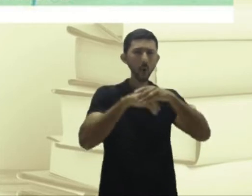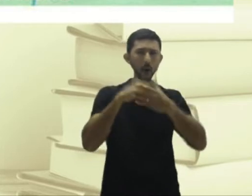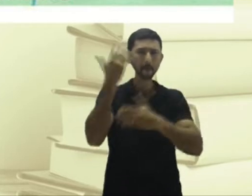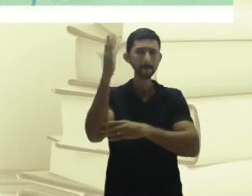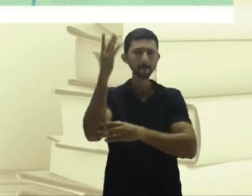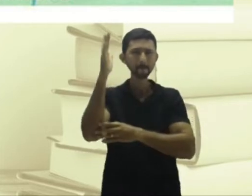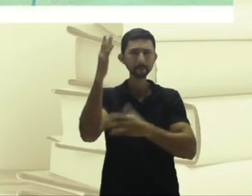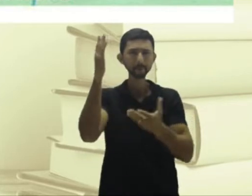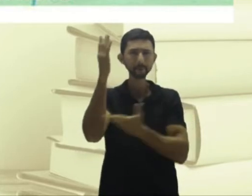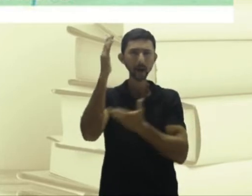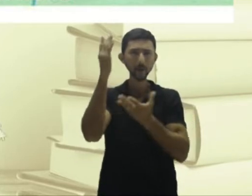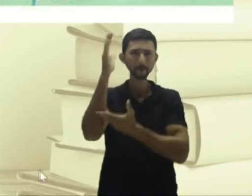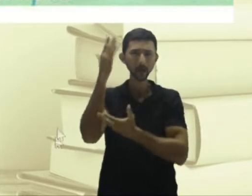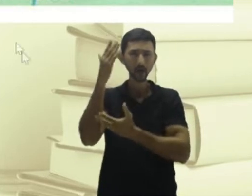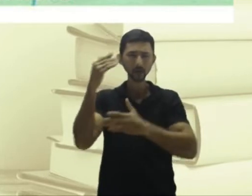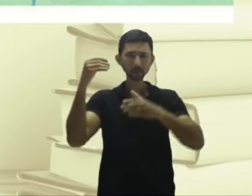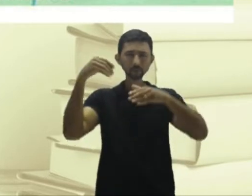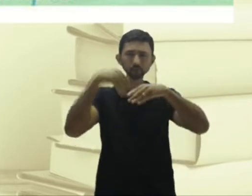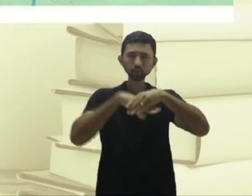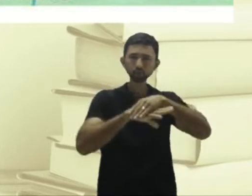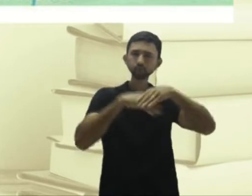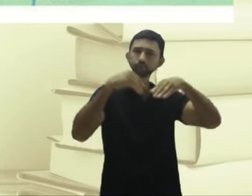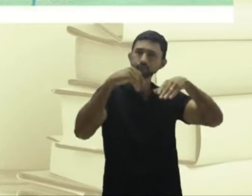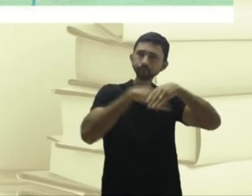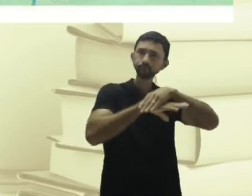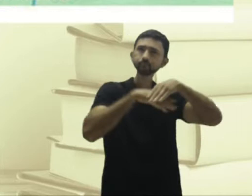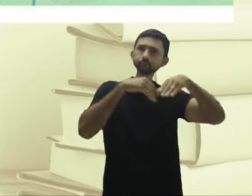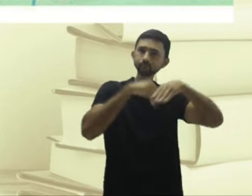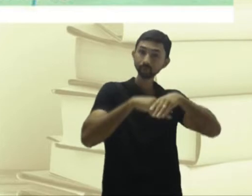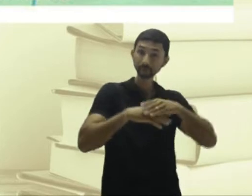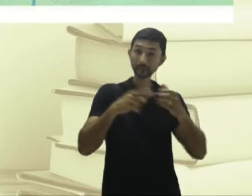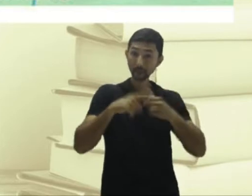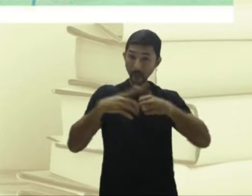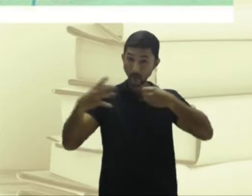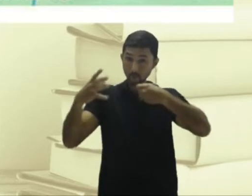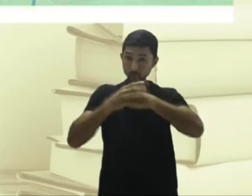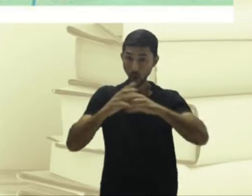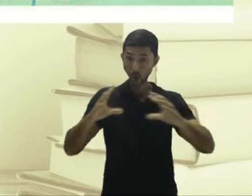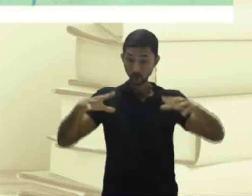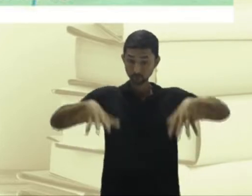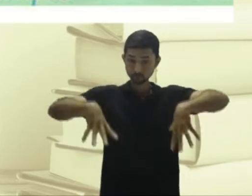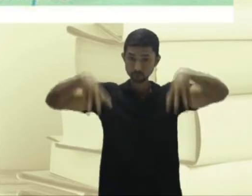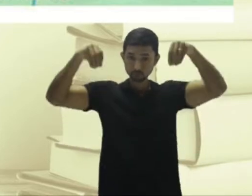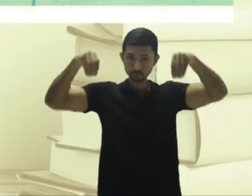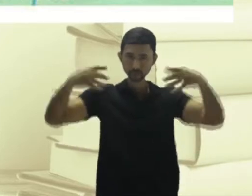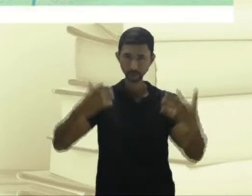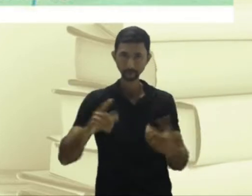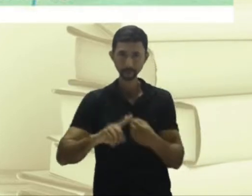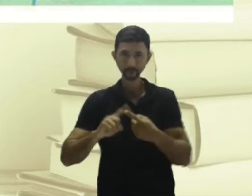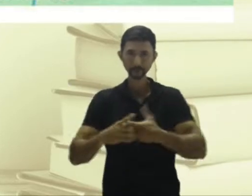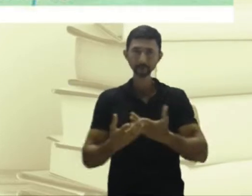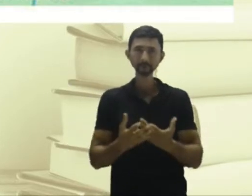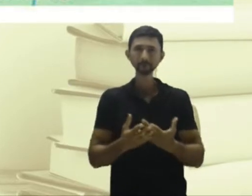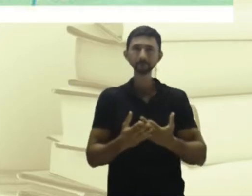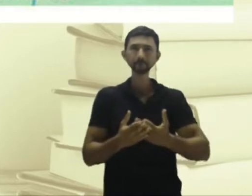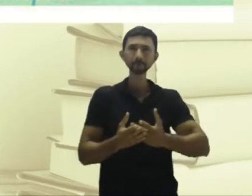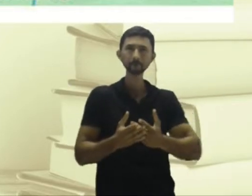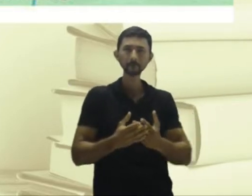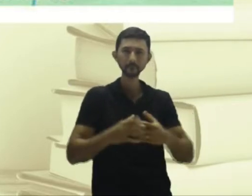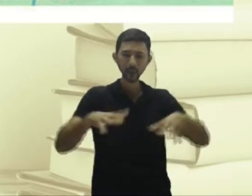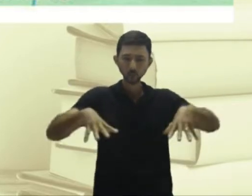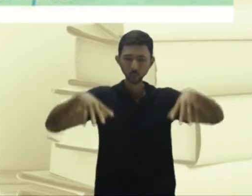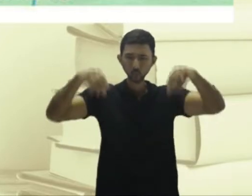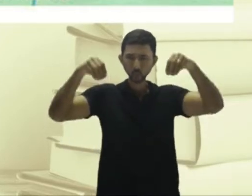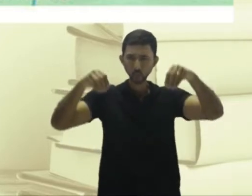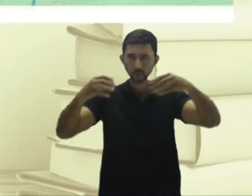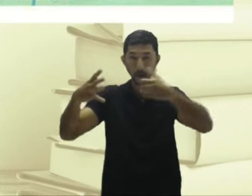madeiras, no caso, o pau-brasil, pequenas fortificações, e dessas